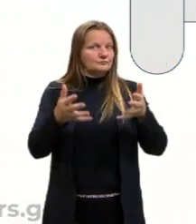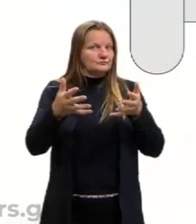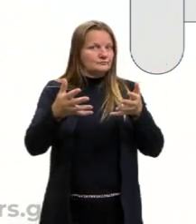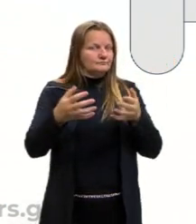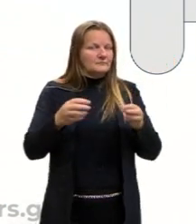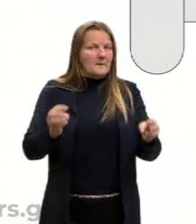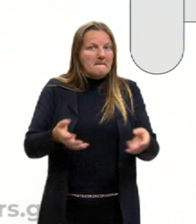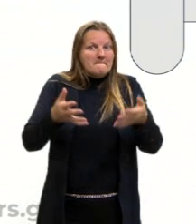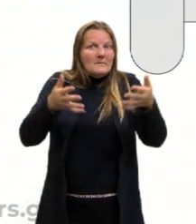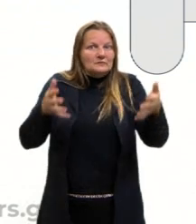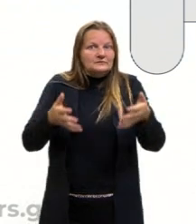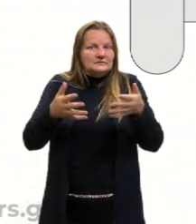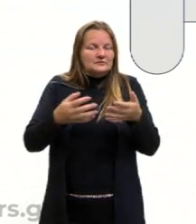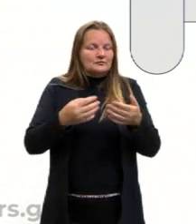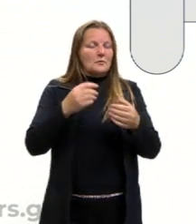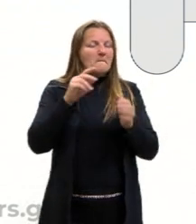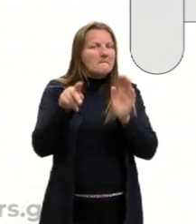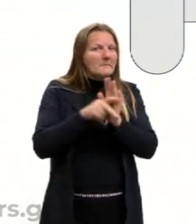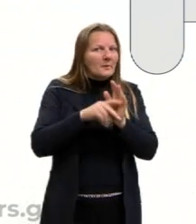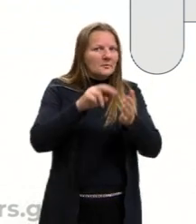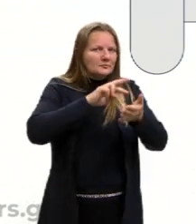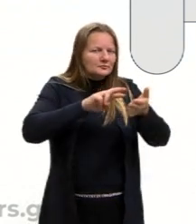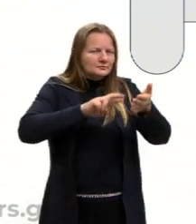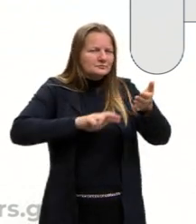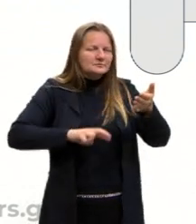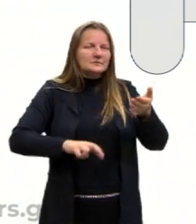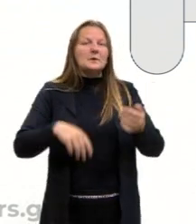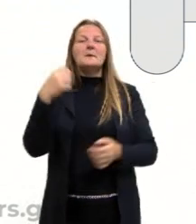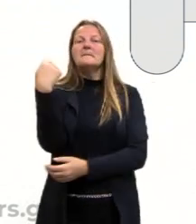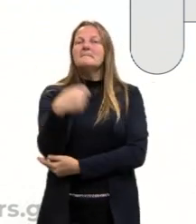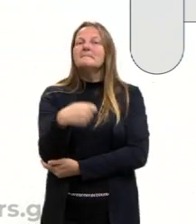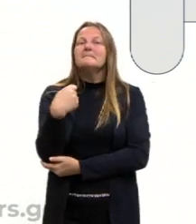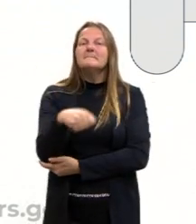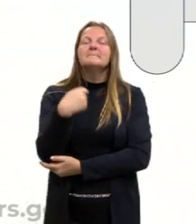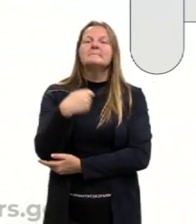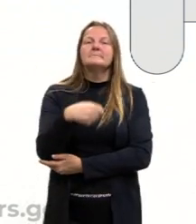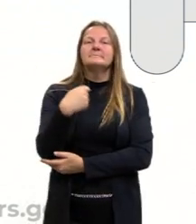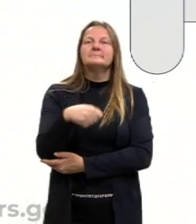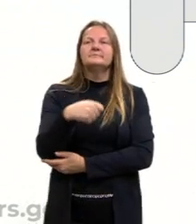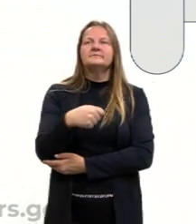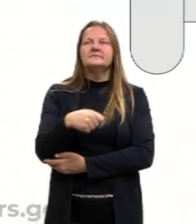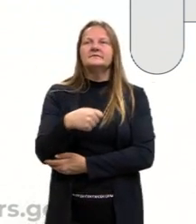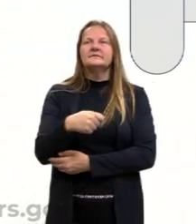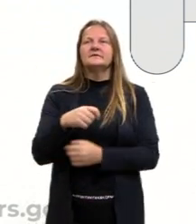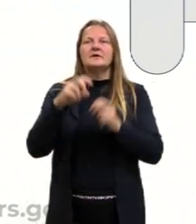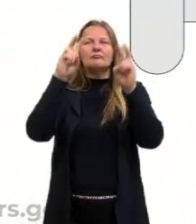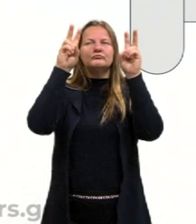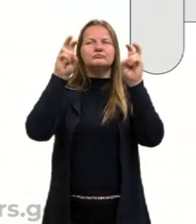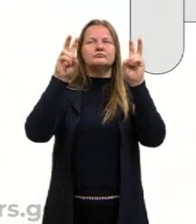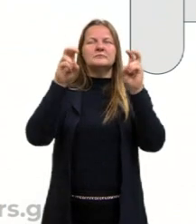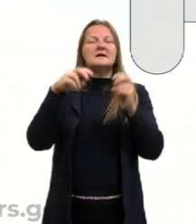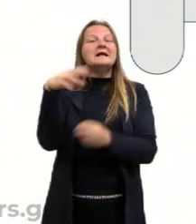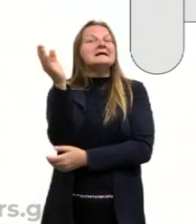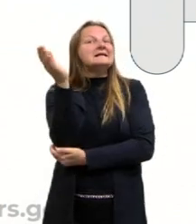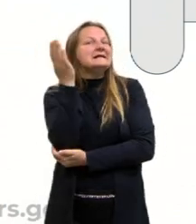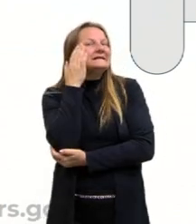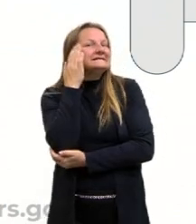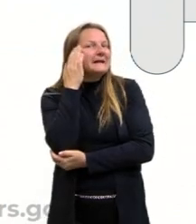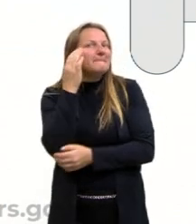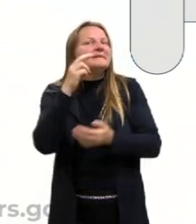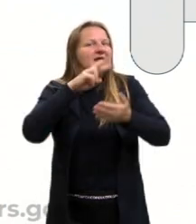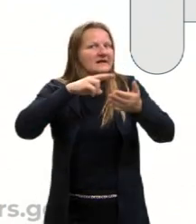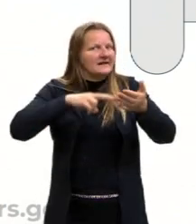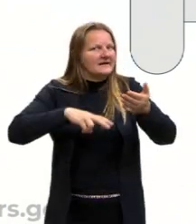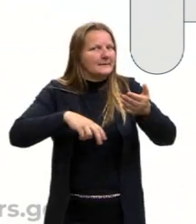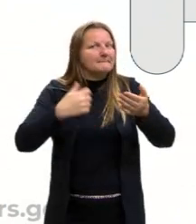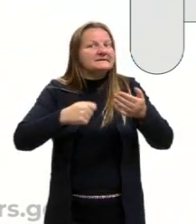motivadores das questões, né, de redação, é preciso, entre aspas, saber ler.